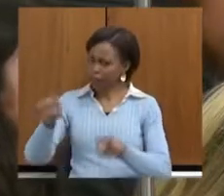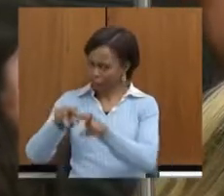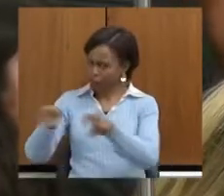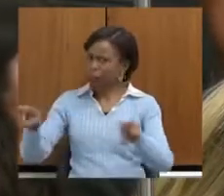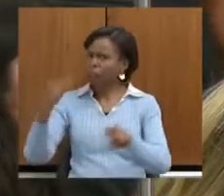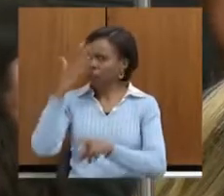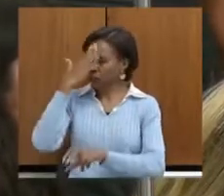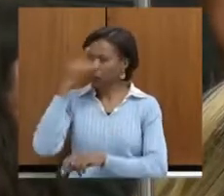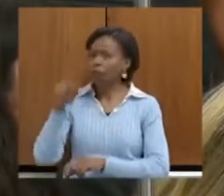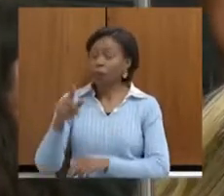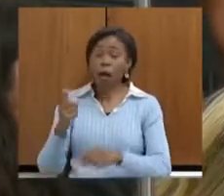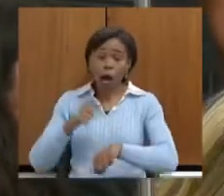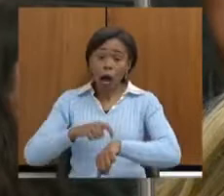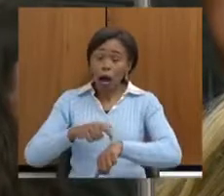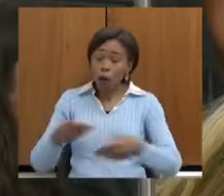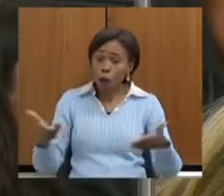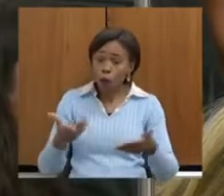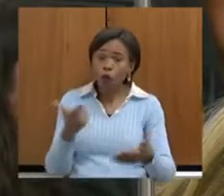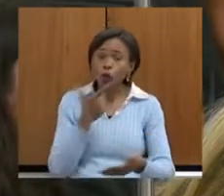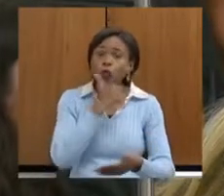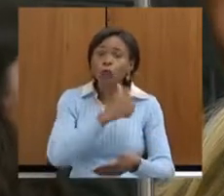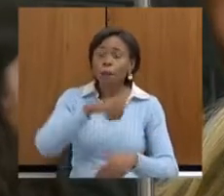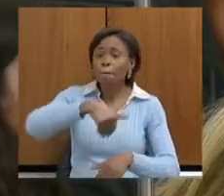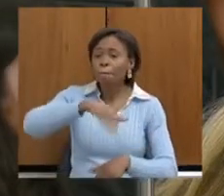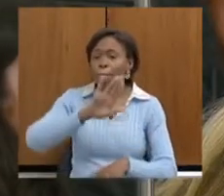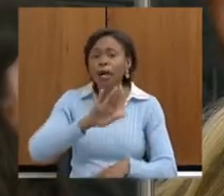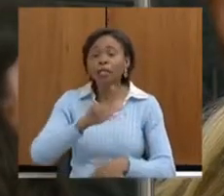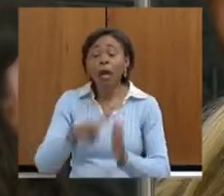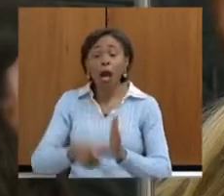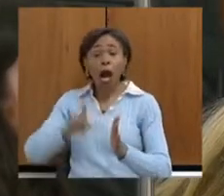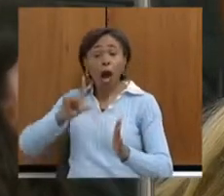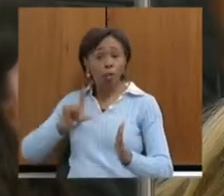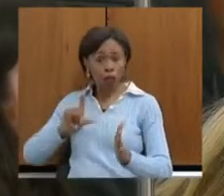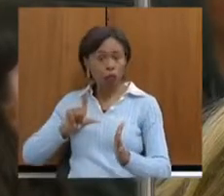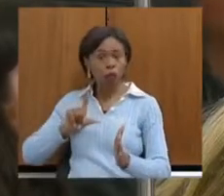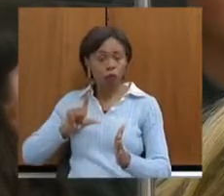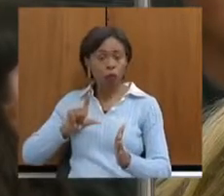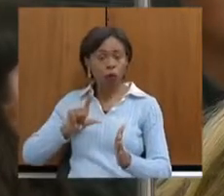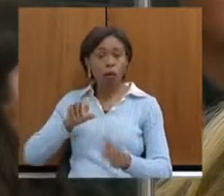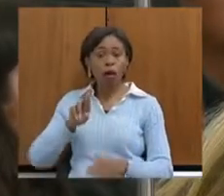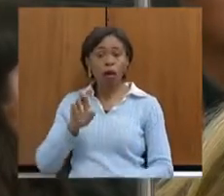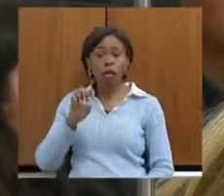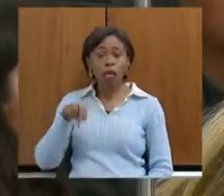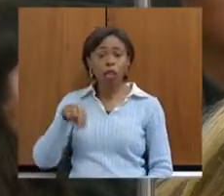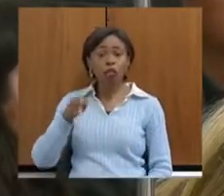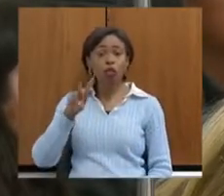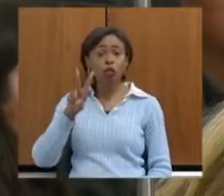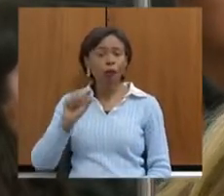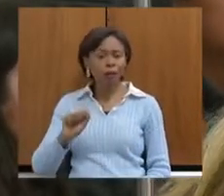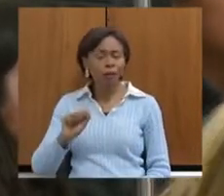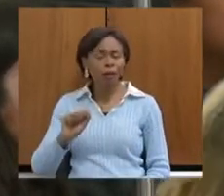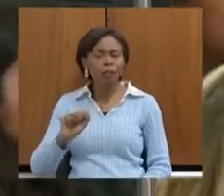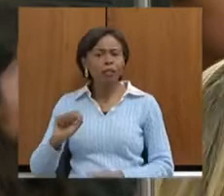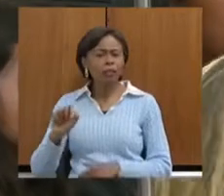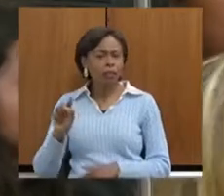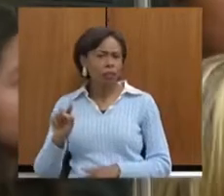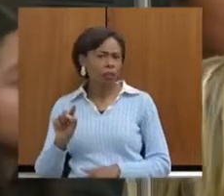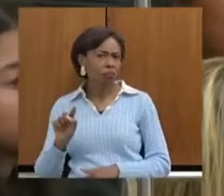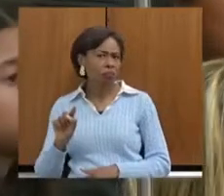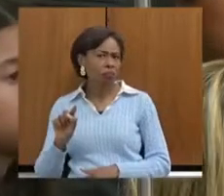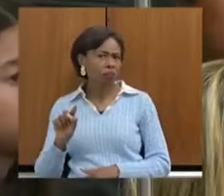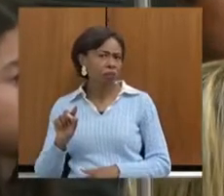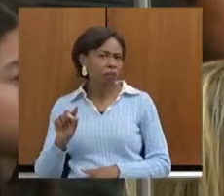disso nós agora conseguiu levantar mais até se por mais a renova que a renova é